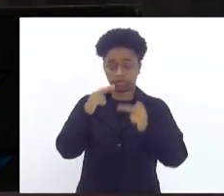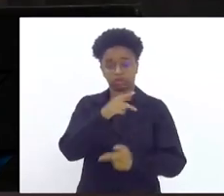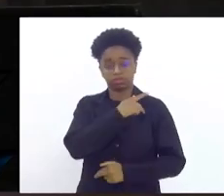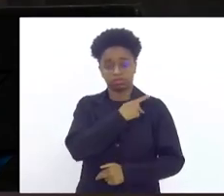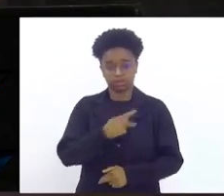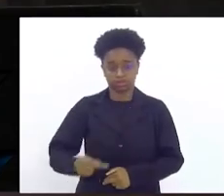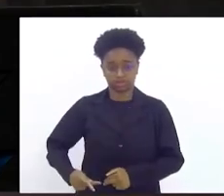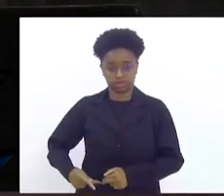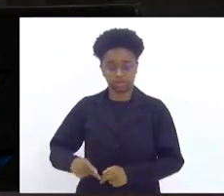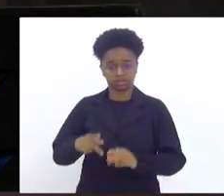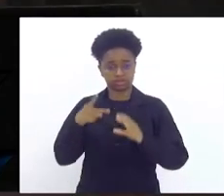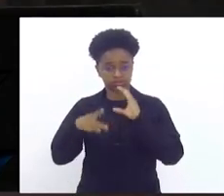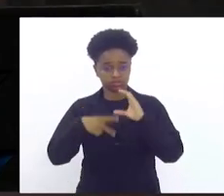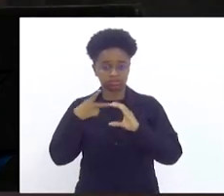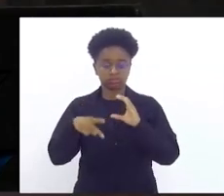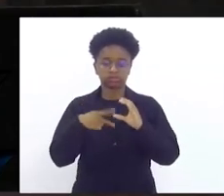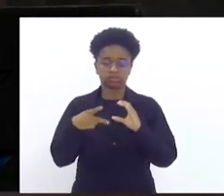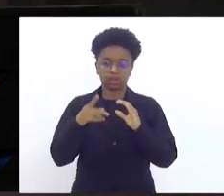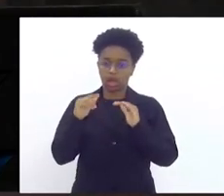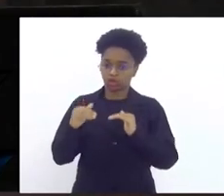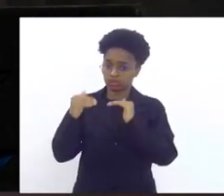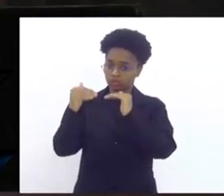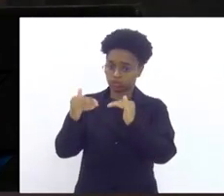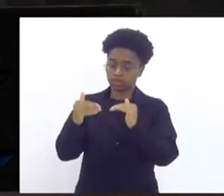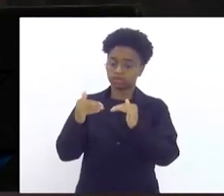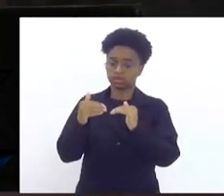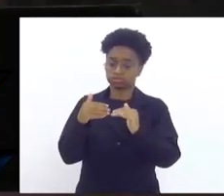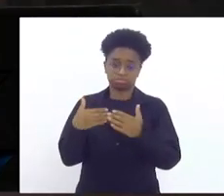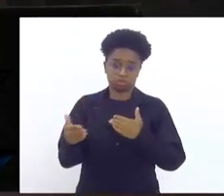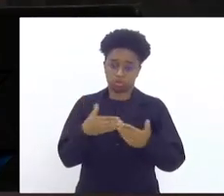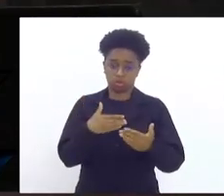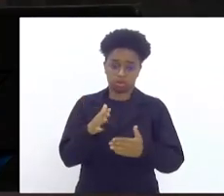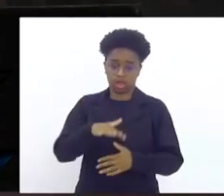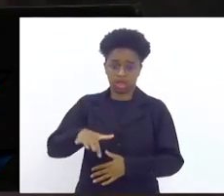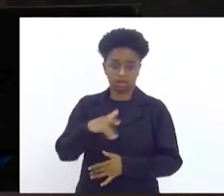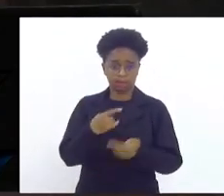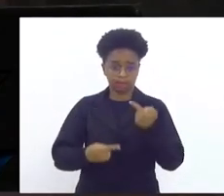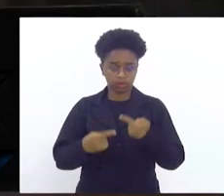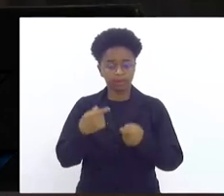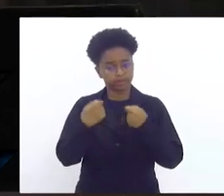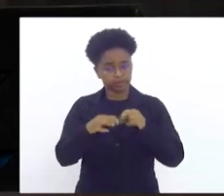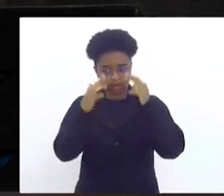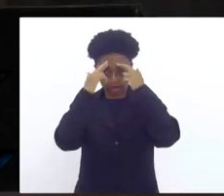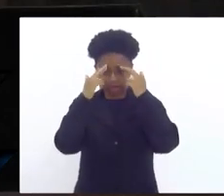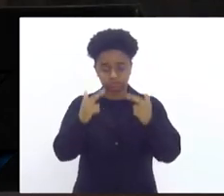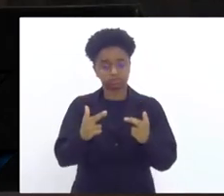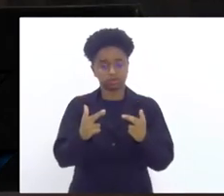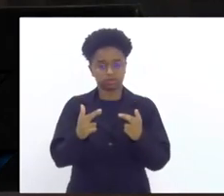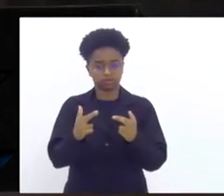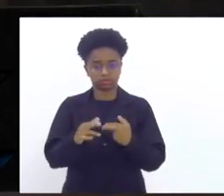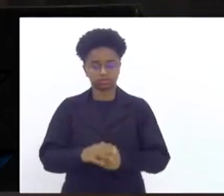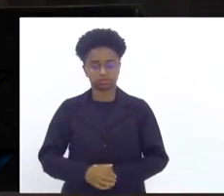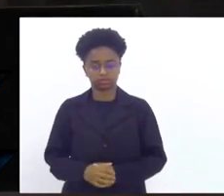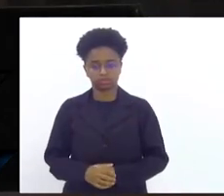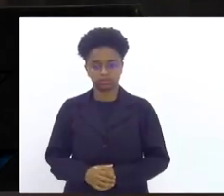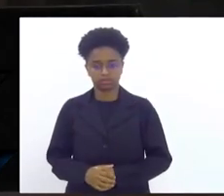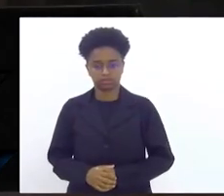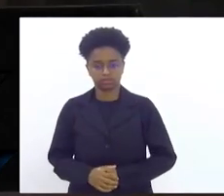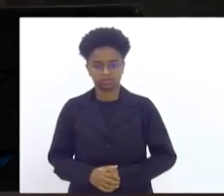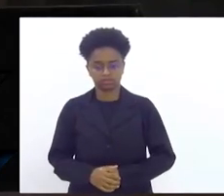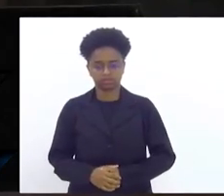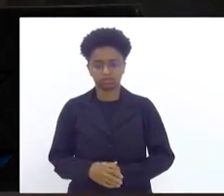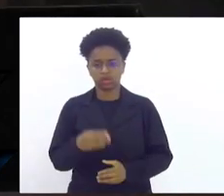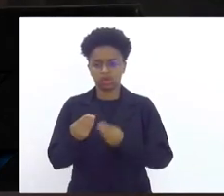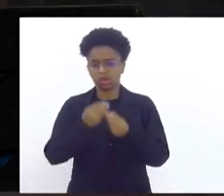Câmara Municipal uma autoridade constituída Seja lá de qual segmento político seja respeite as autoridades Que